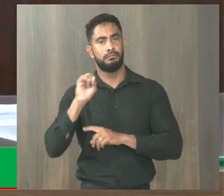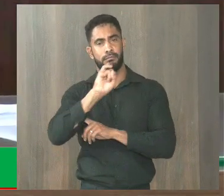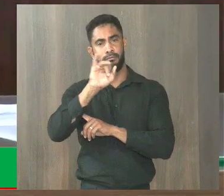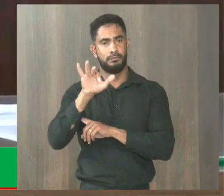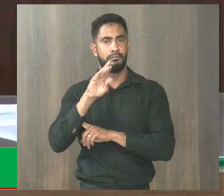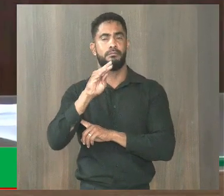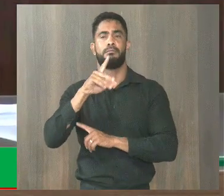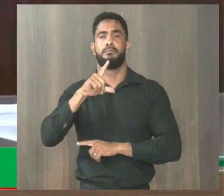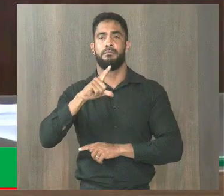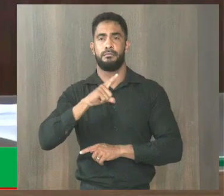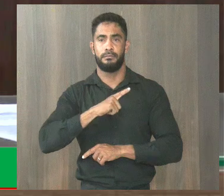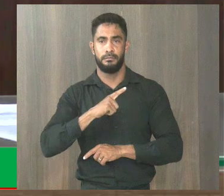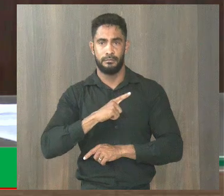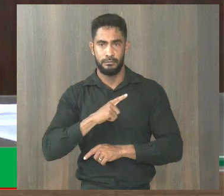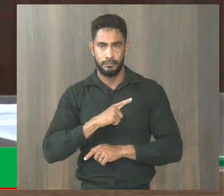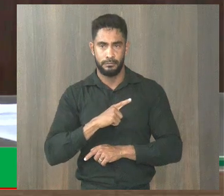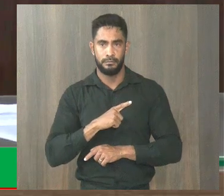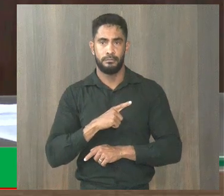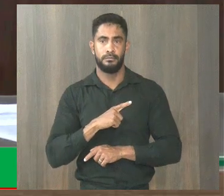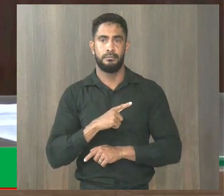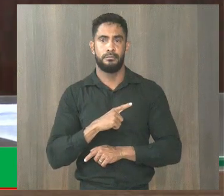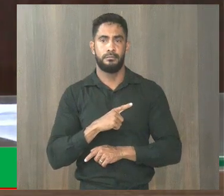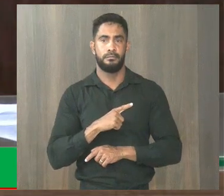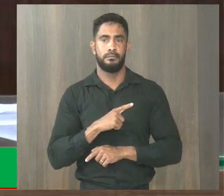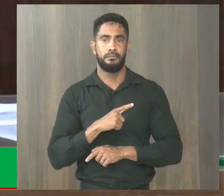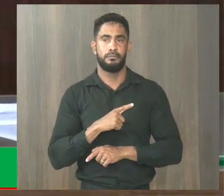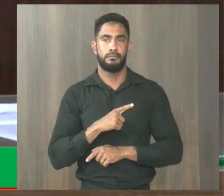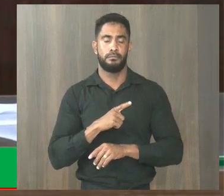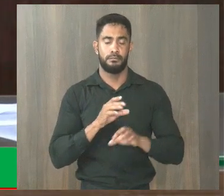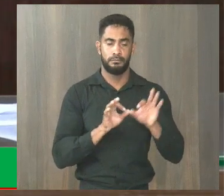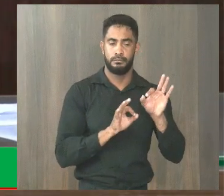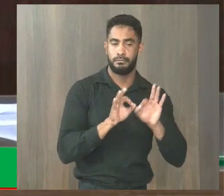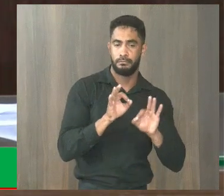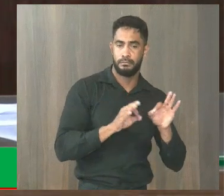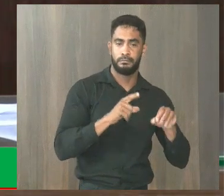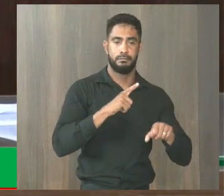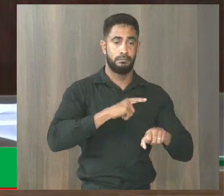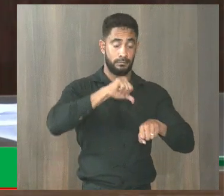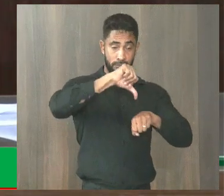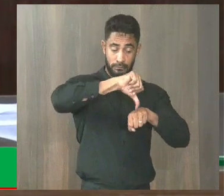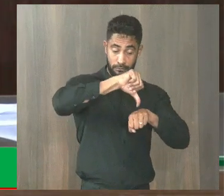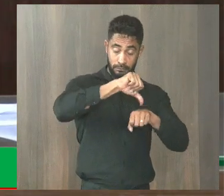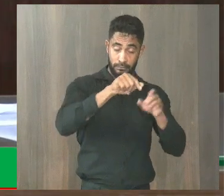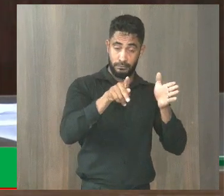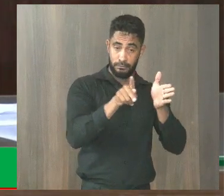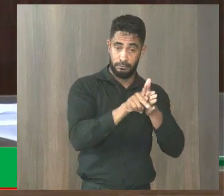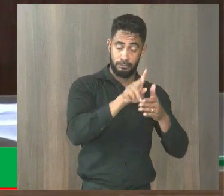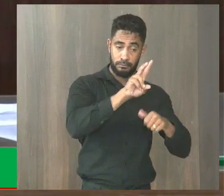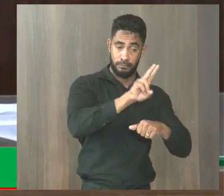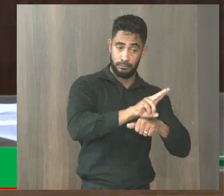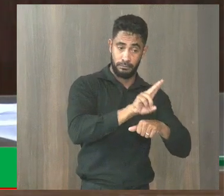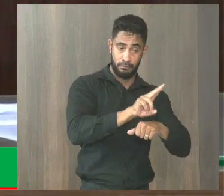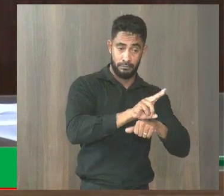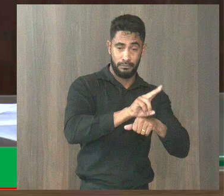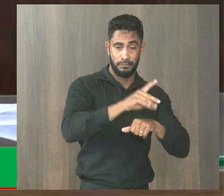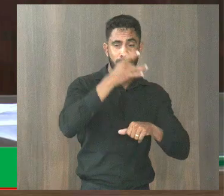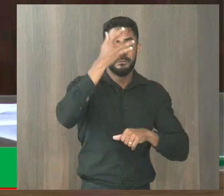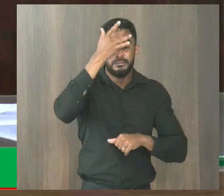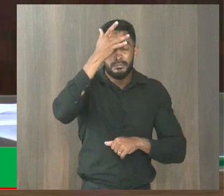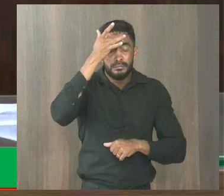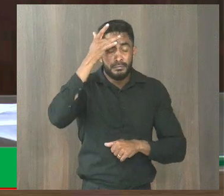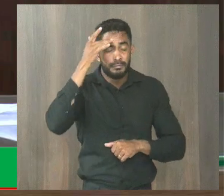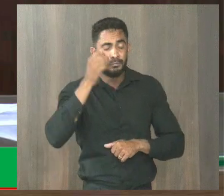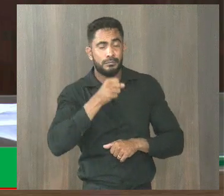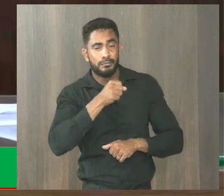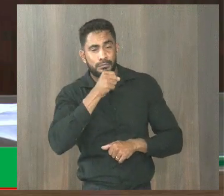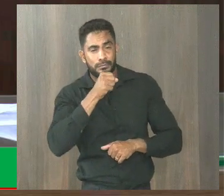ter, ou pelo menos já se programar para ter um centro de geriatria. Não só o nosso município, mas